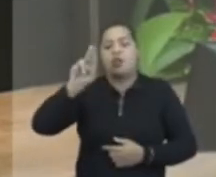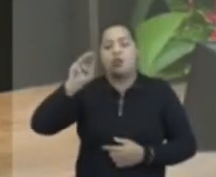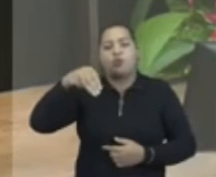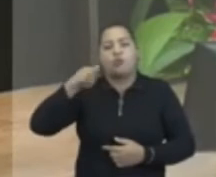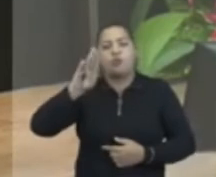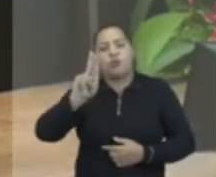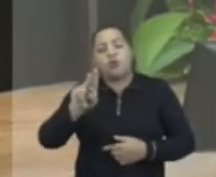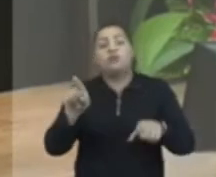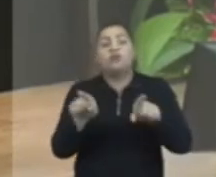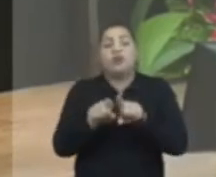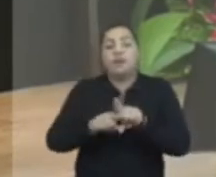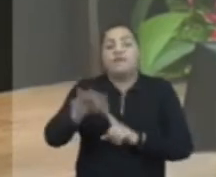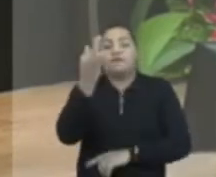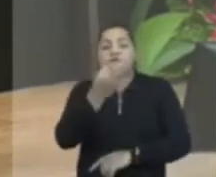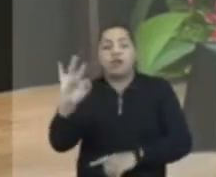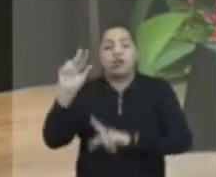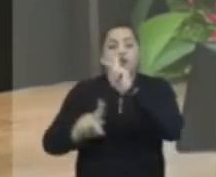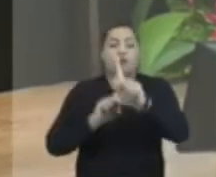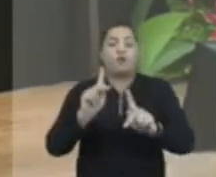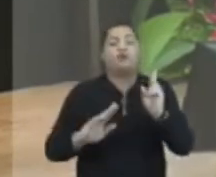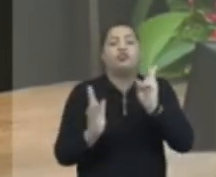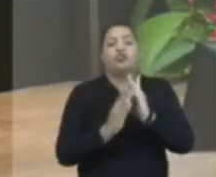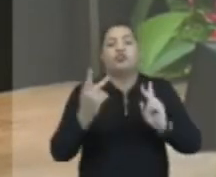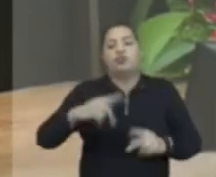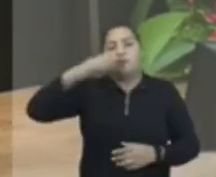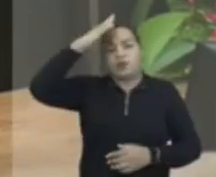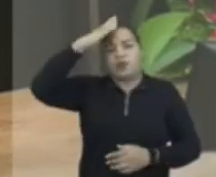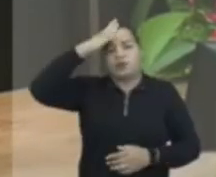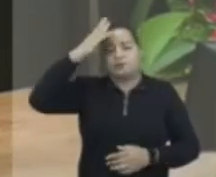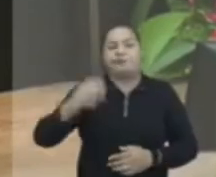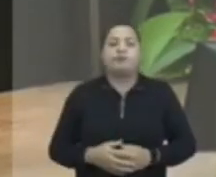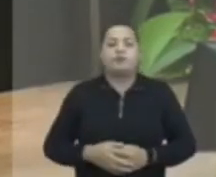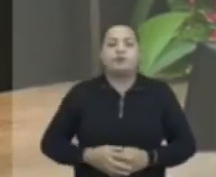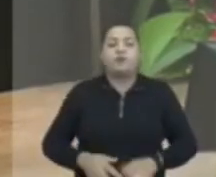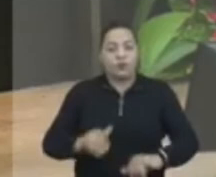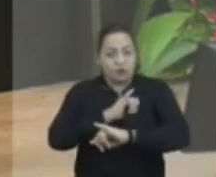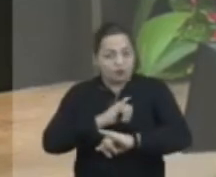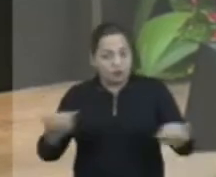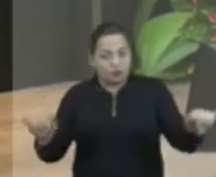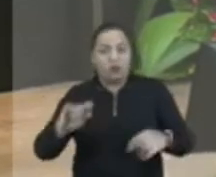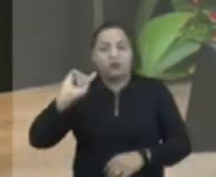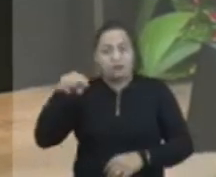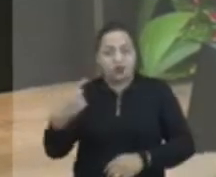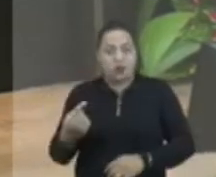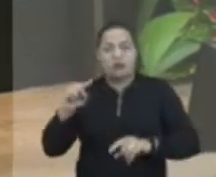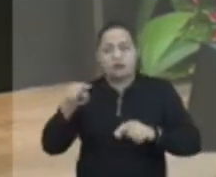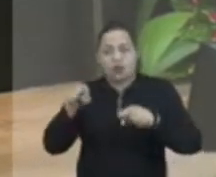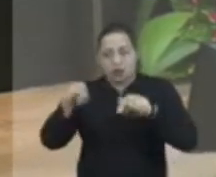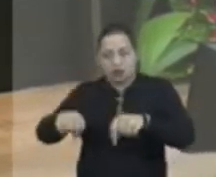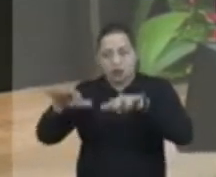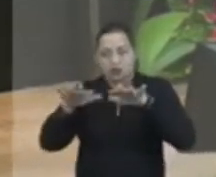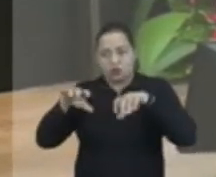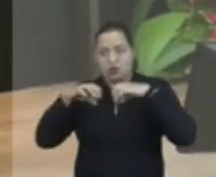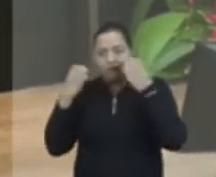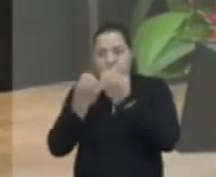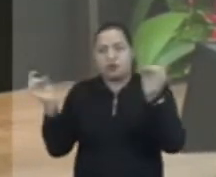Federação dos Povos Indígenas do Pará. Informamos a todos que, após esta solenidade, diversas